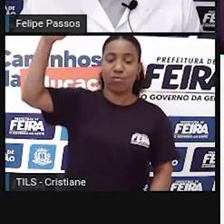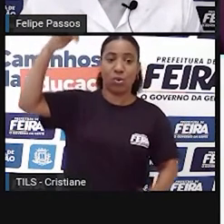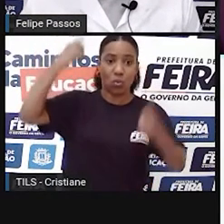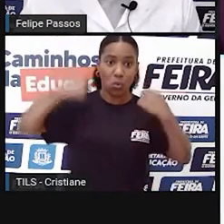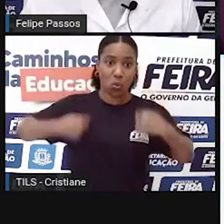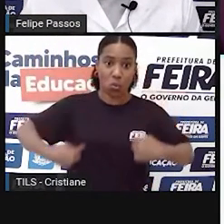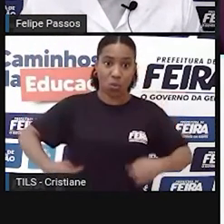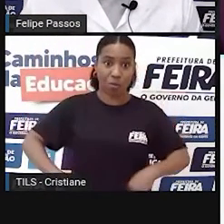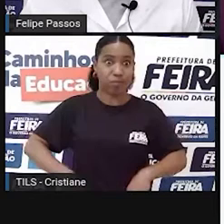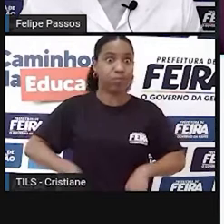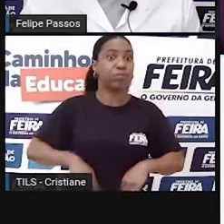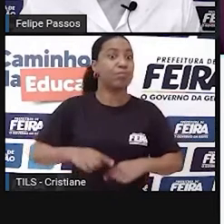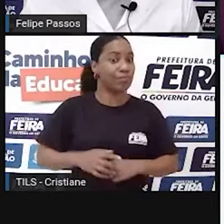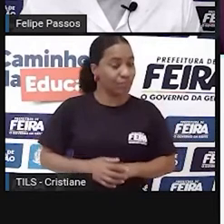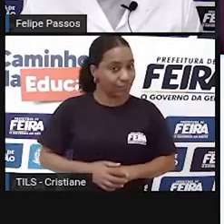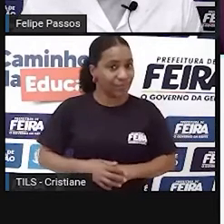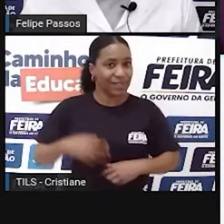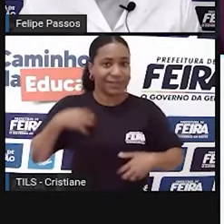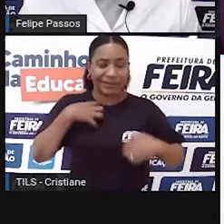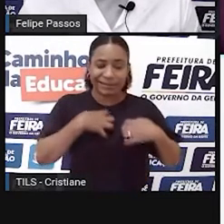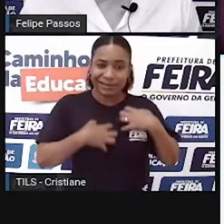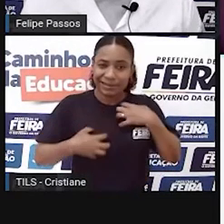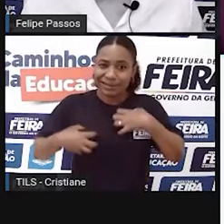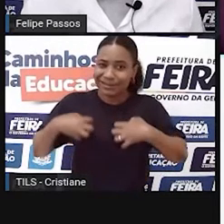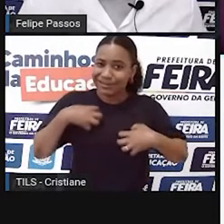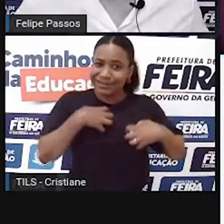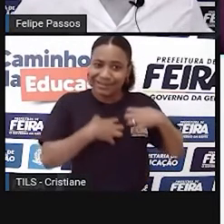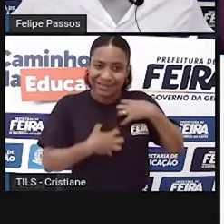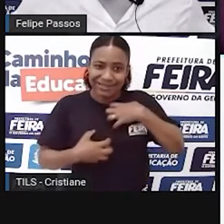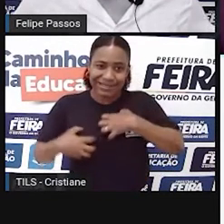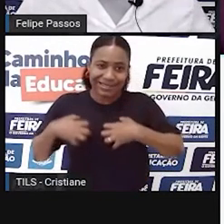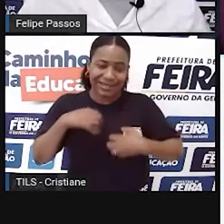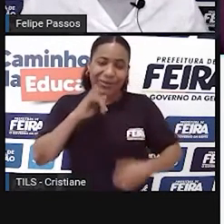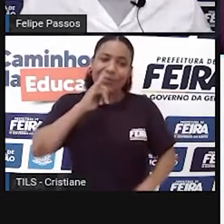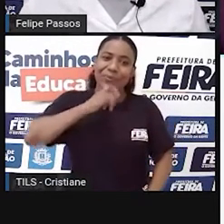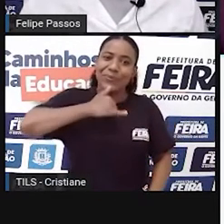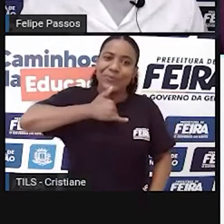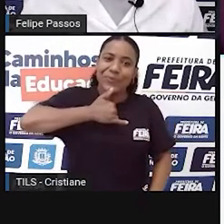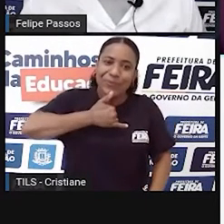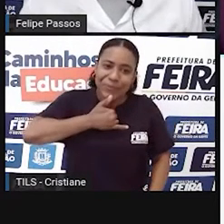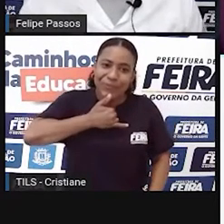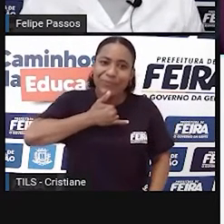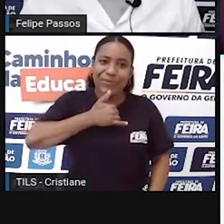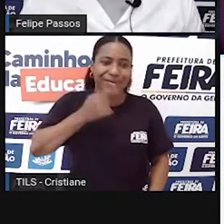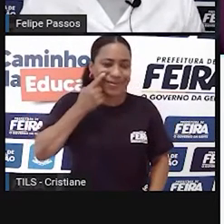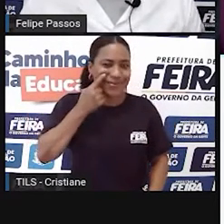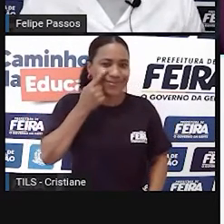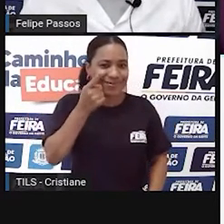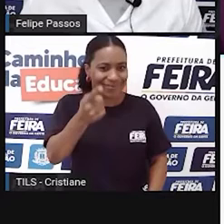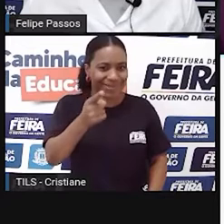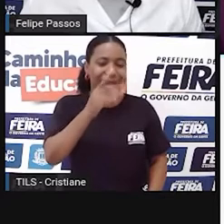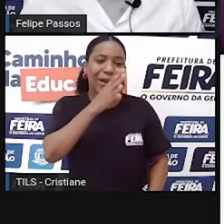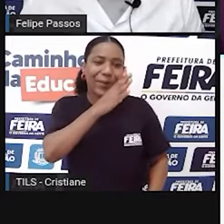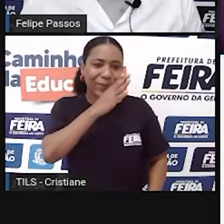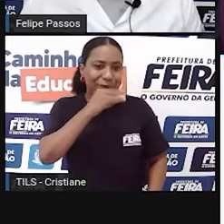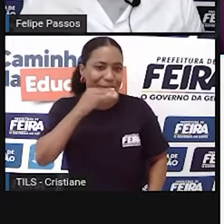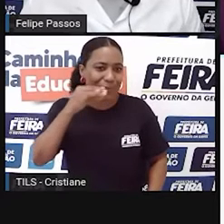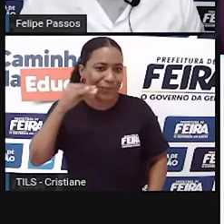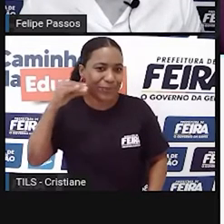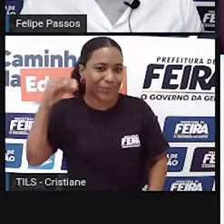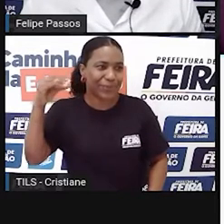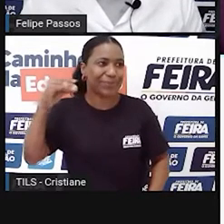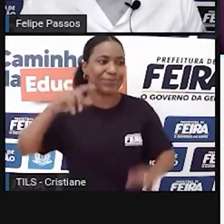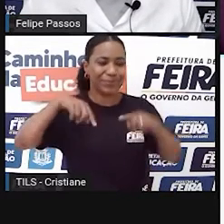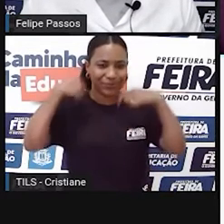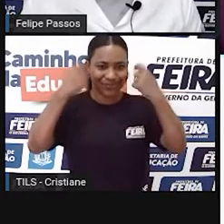muita angústia, né? Então a gente tem esse rapazinho aqui meio triste para representar isso. A adolescência ela, e a puberdade, elas